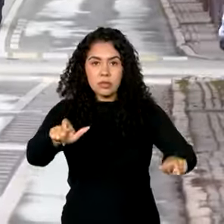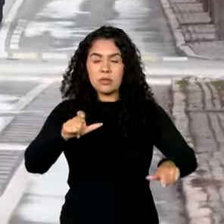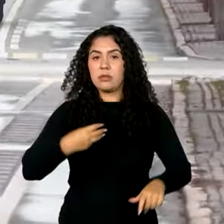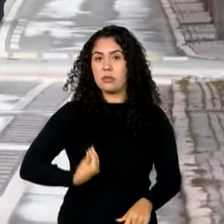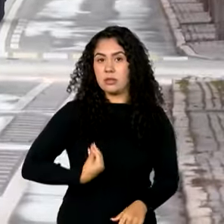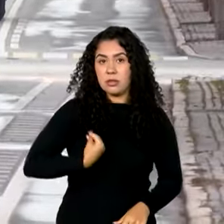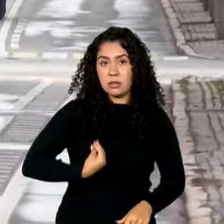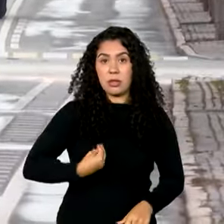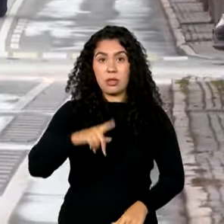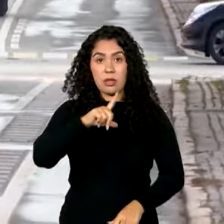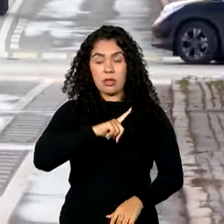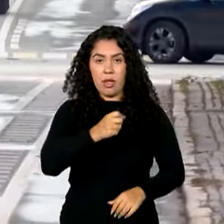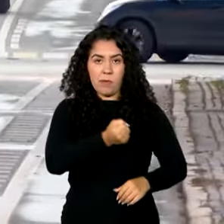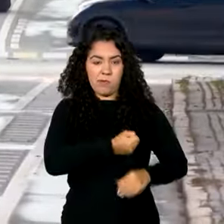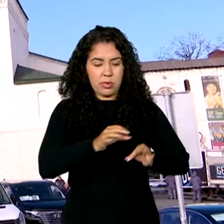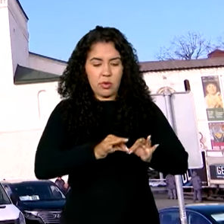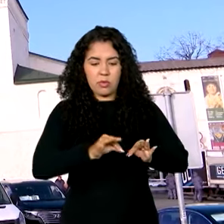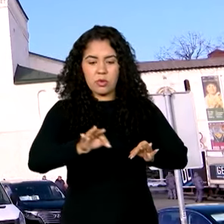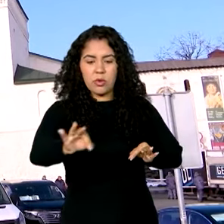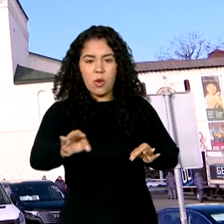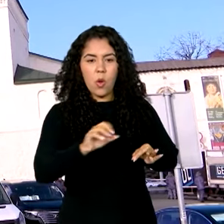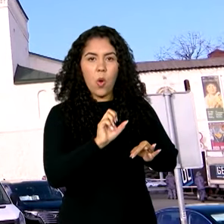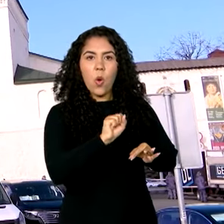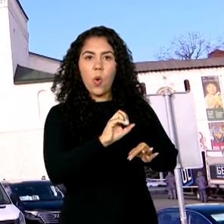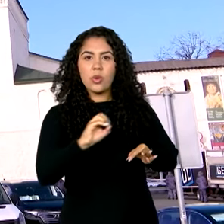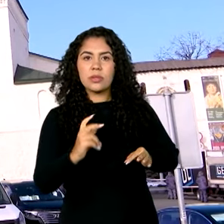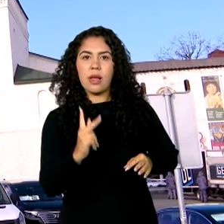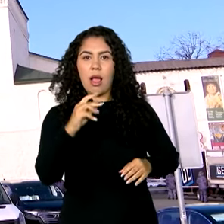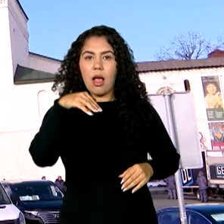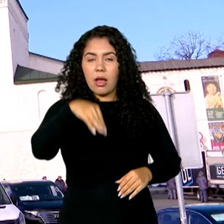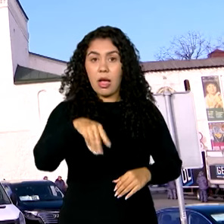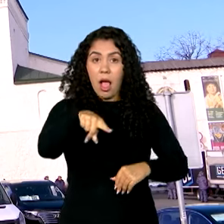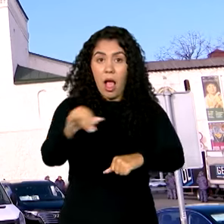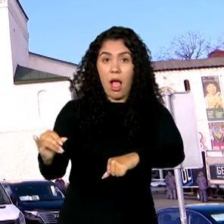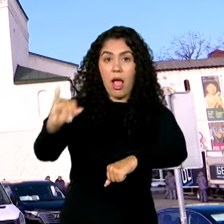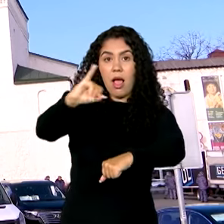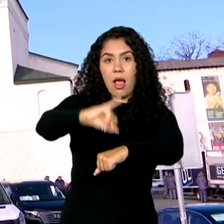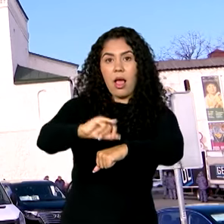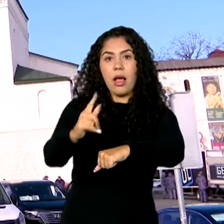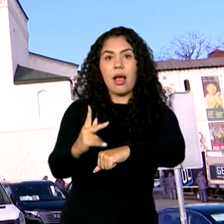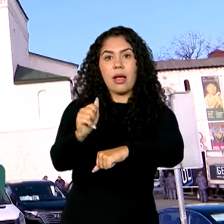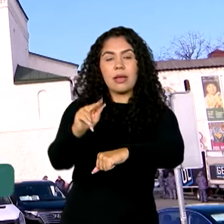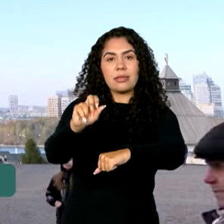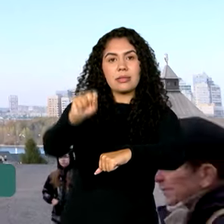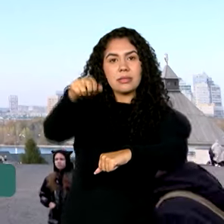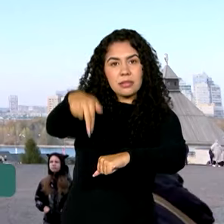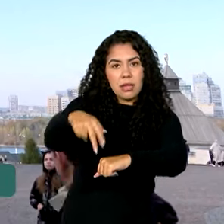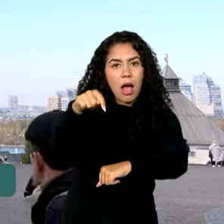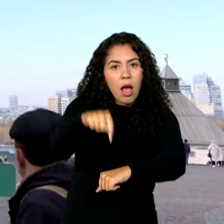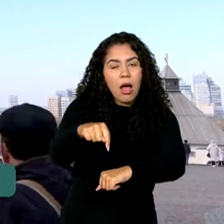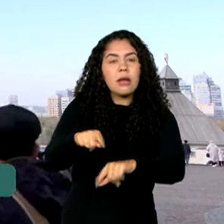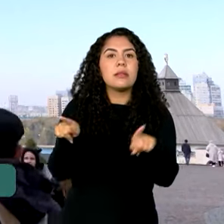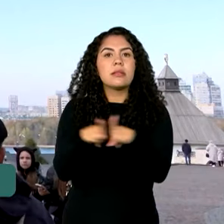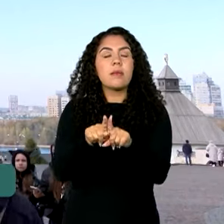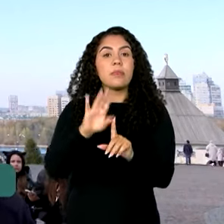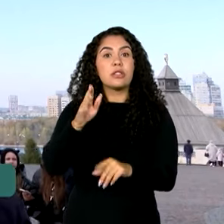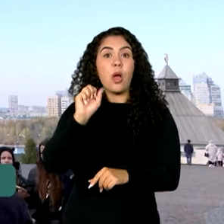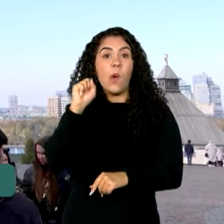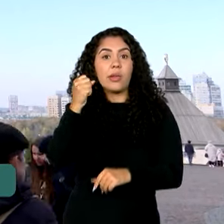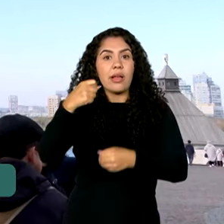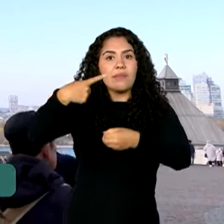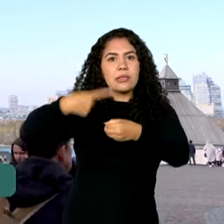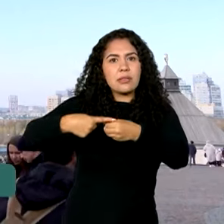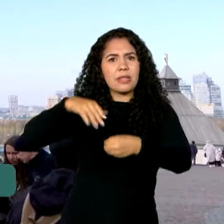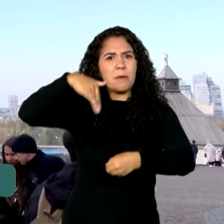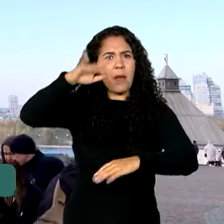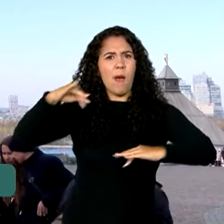a 800 quilômetros de Moscou, Kazan é a capital da República do Tartaristão e a oitava cidade mais